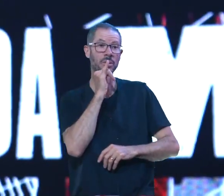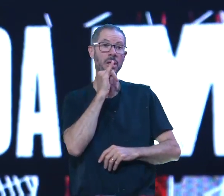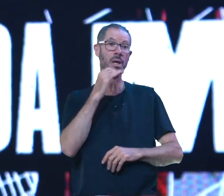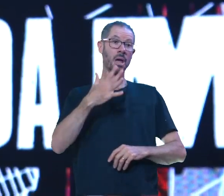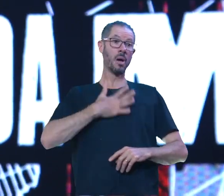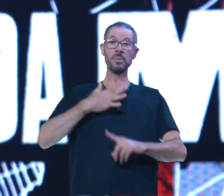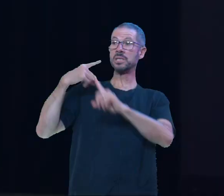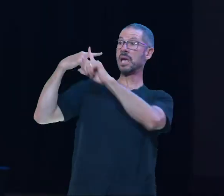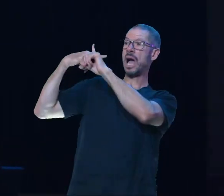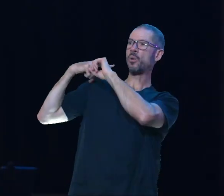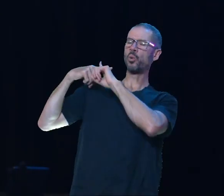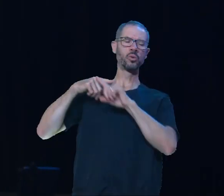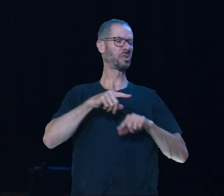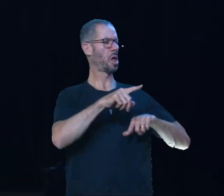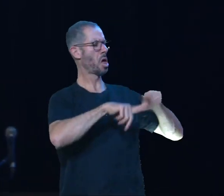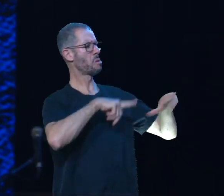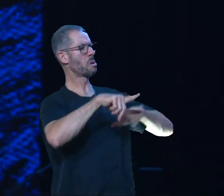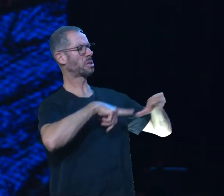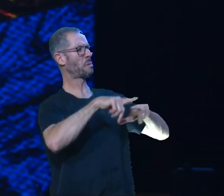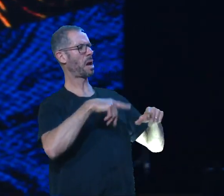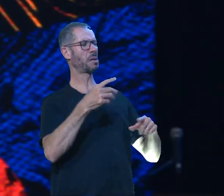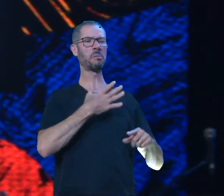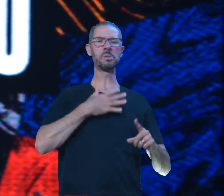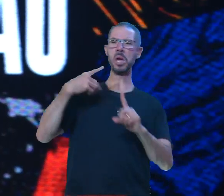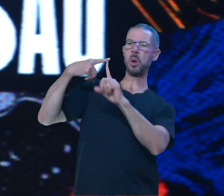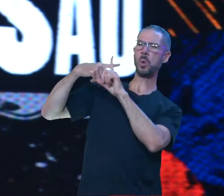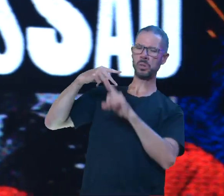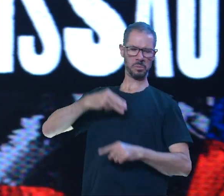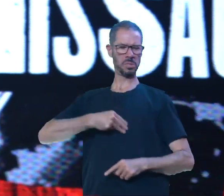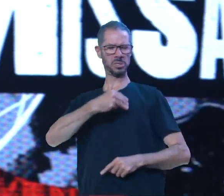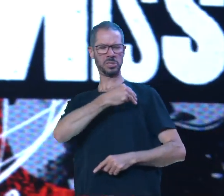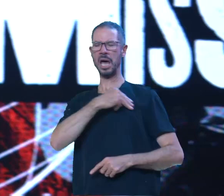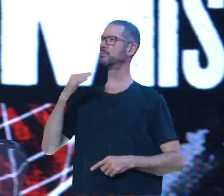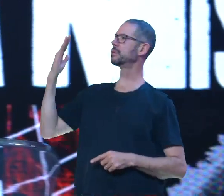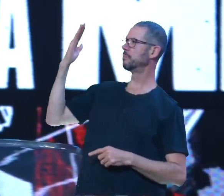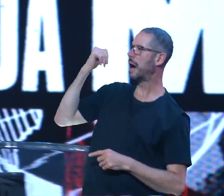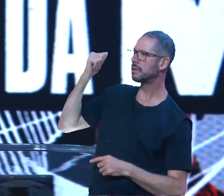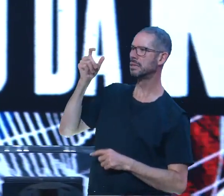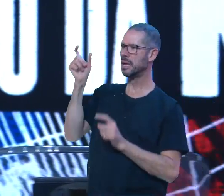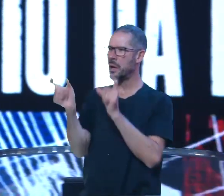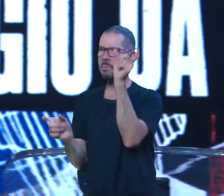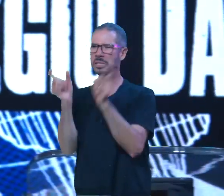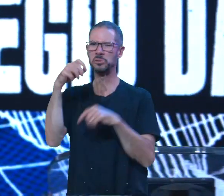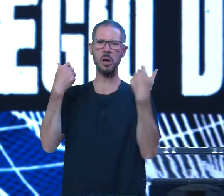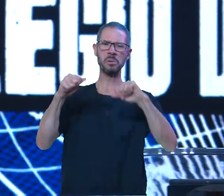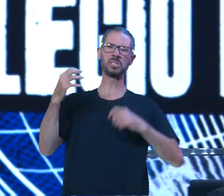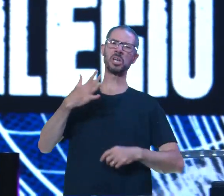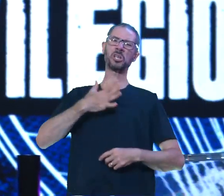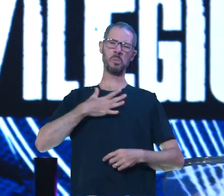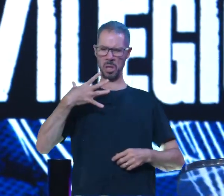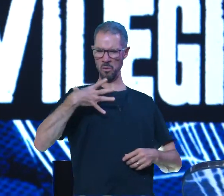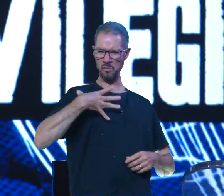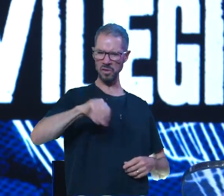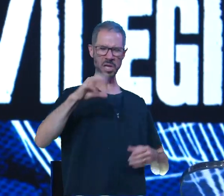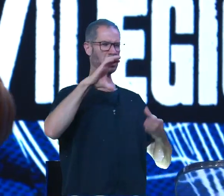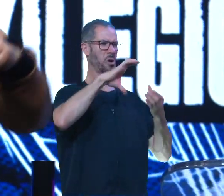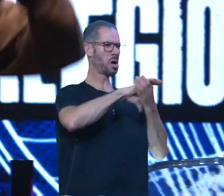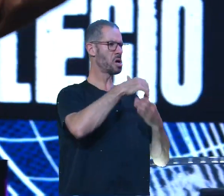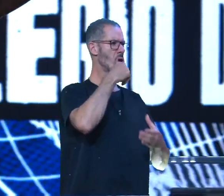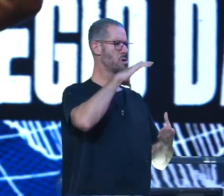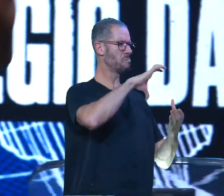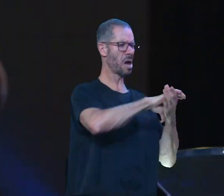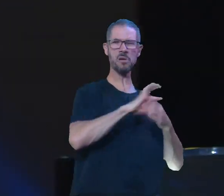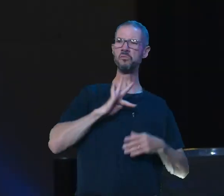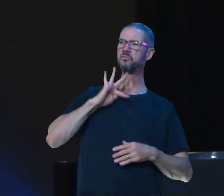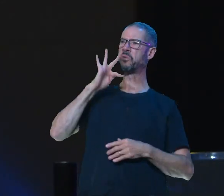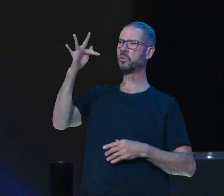na minha cruz aqui o meu trabalho, eu vou colocar na minha cruz o meu ministério, o chamado, as pessoas que dependem de mim, os filhos, o cônjuge, o